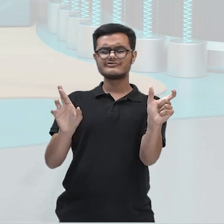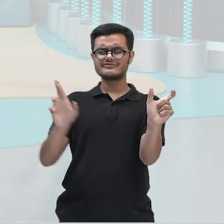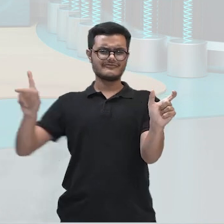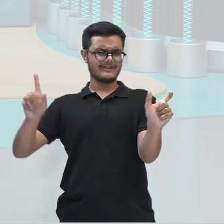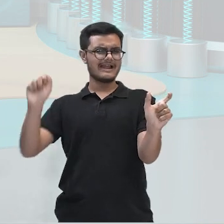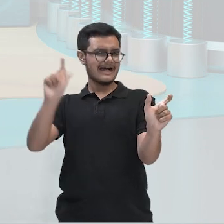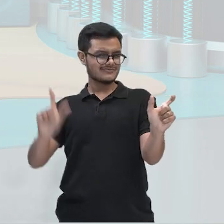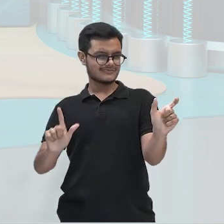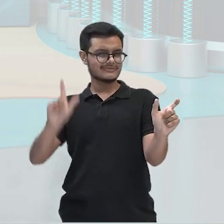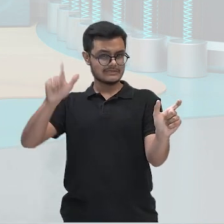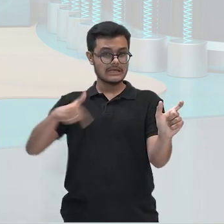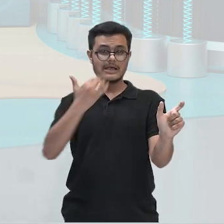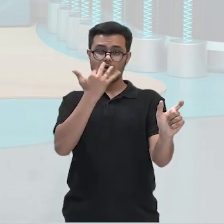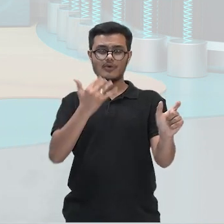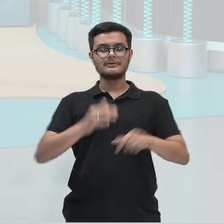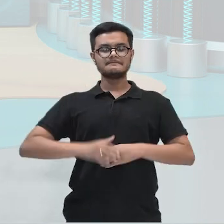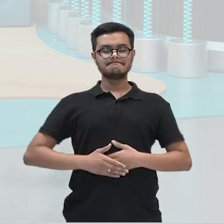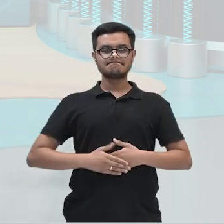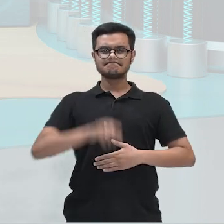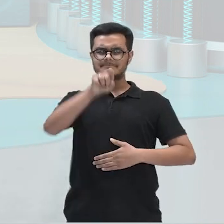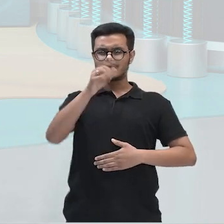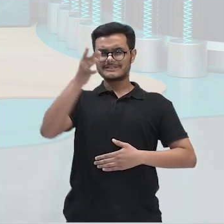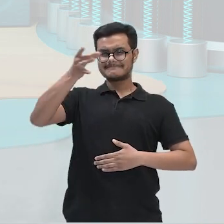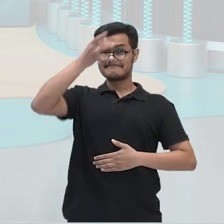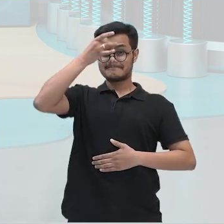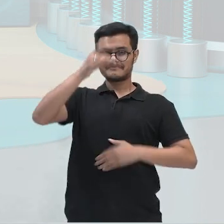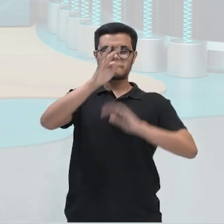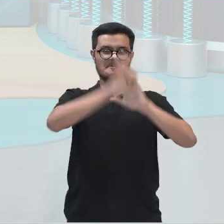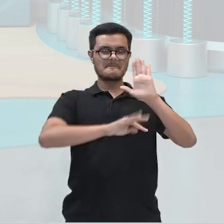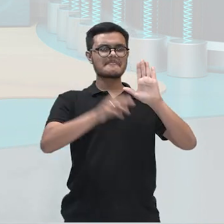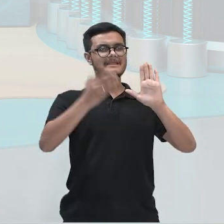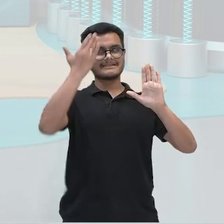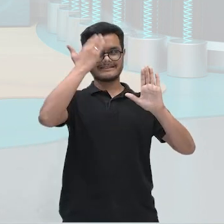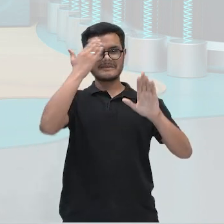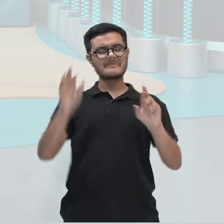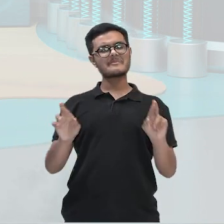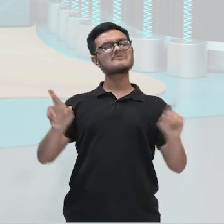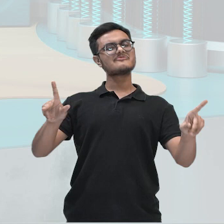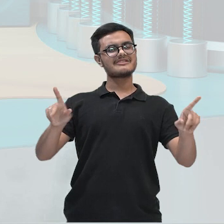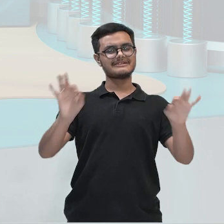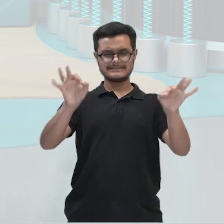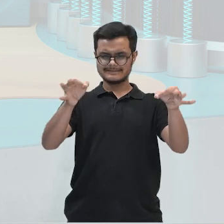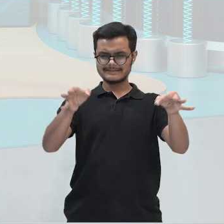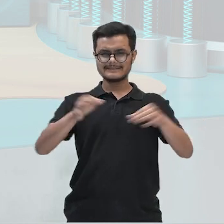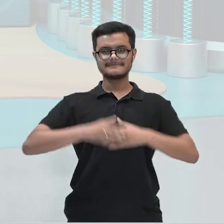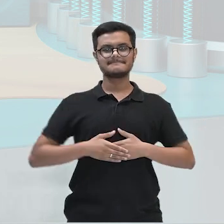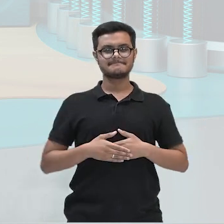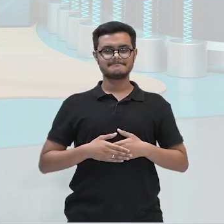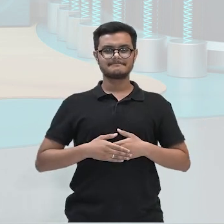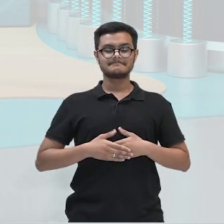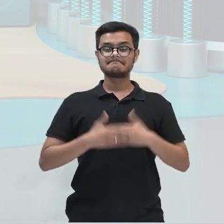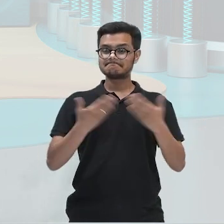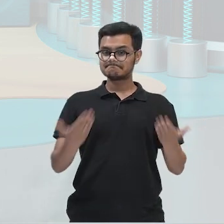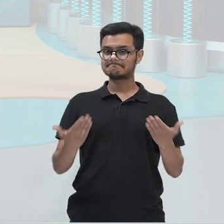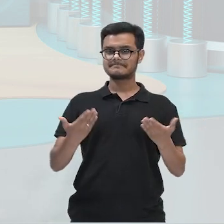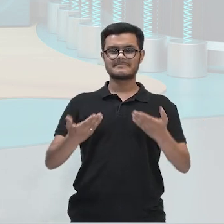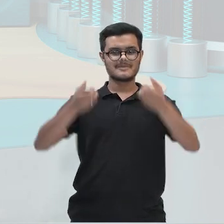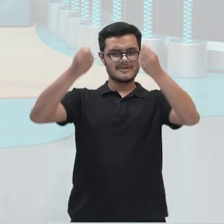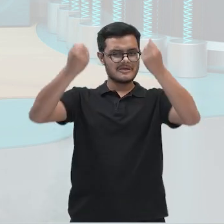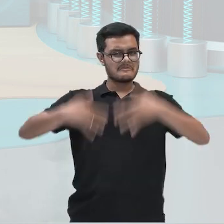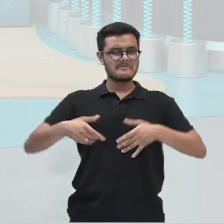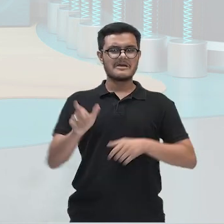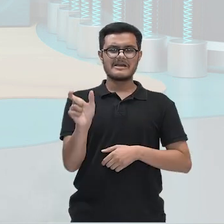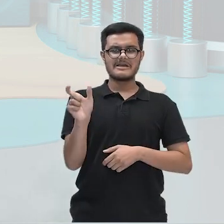não é verdade? Eu tenho certeza que vocês identificaram qual era a diferença entre elas, não é? Isso mesmo, quem falou que aquelas palavras